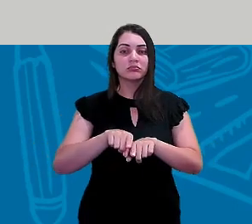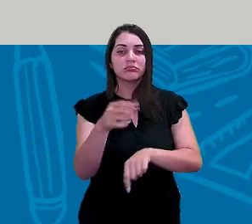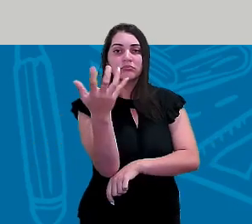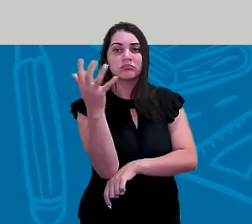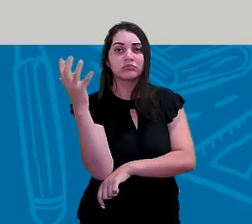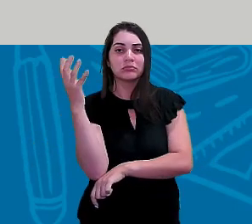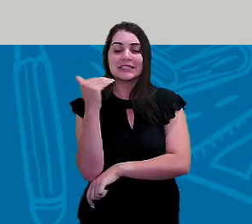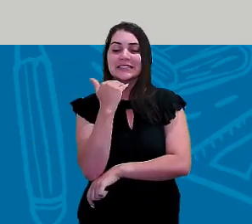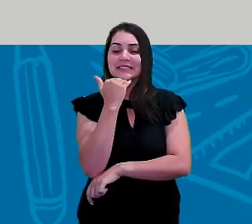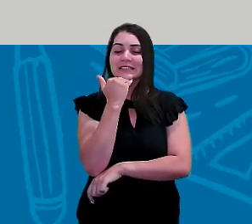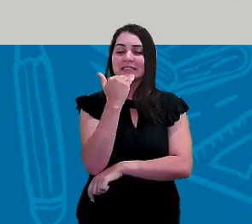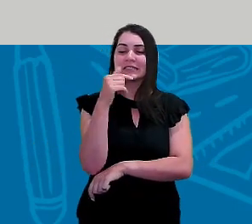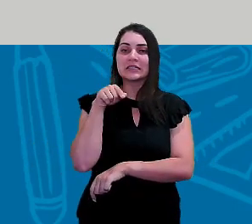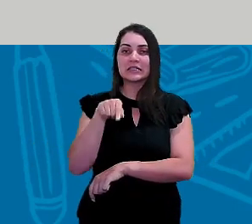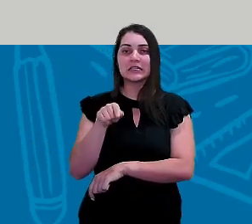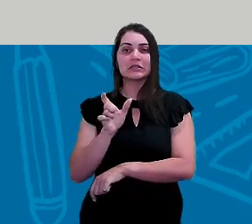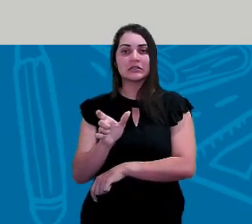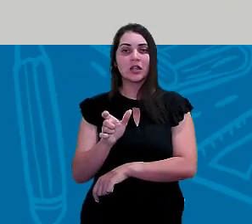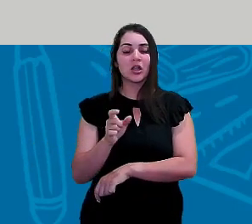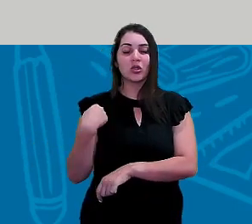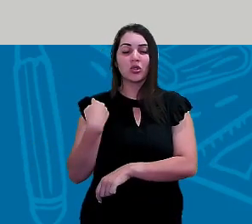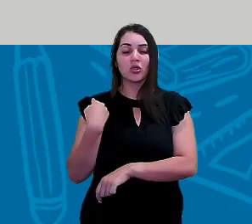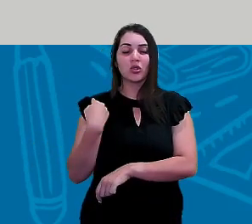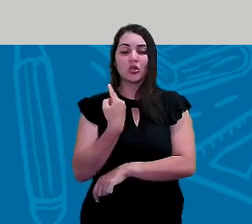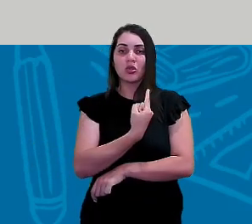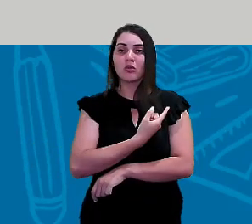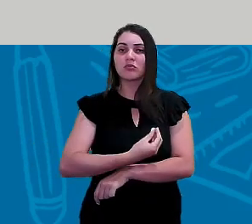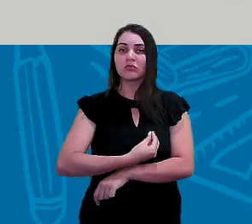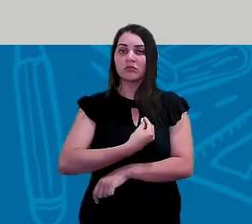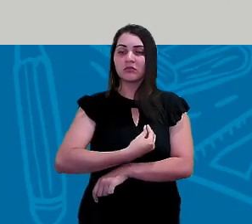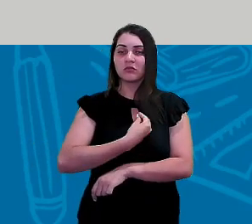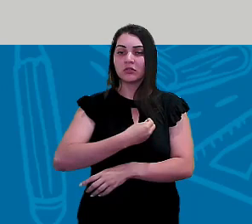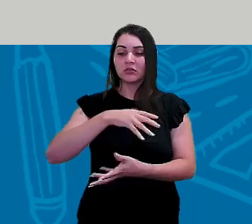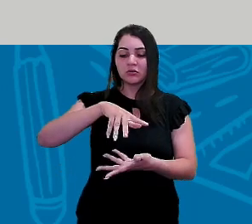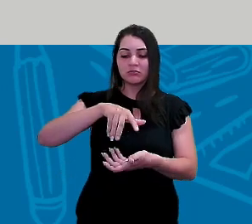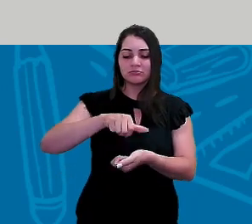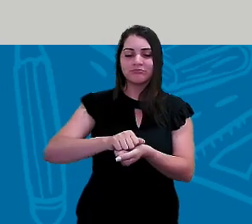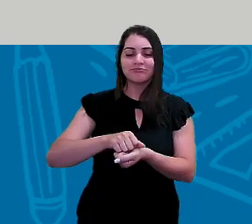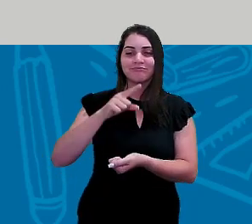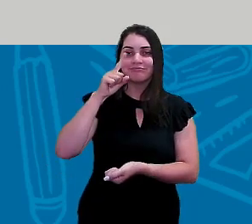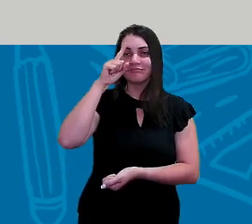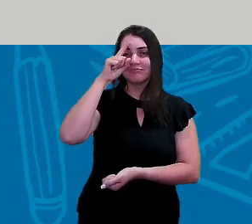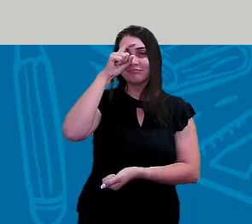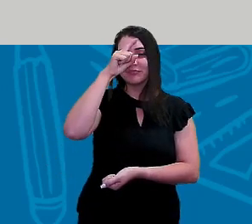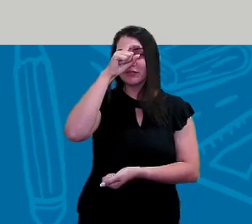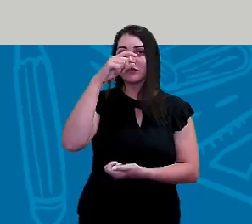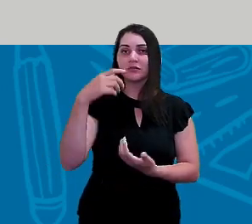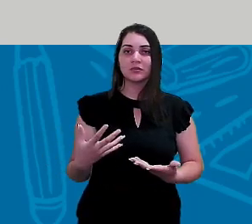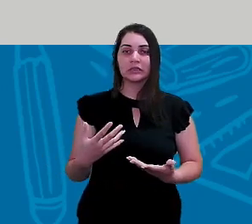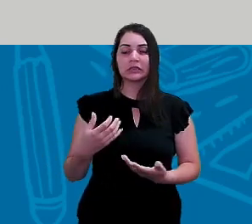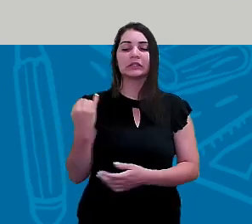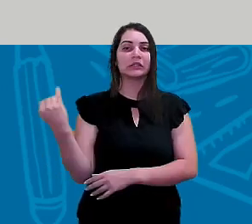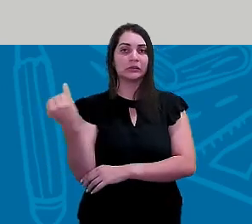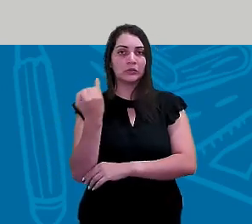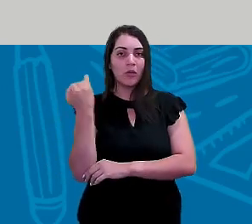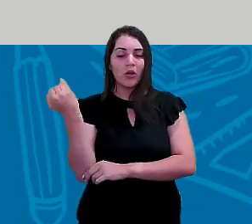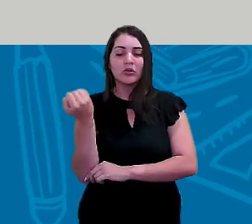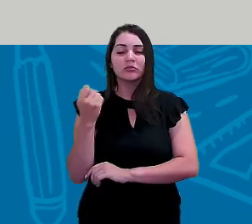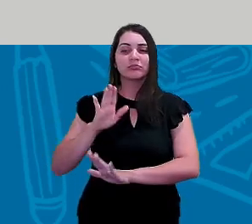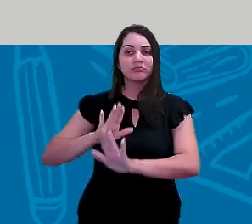Sem eles, a nossa existência no planeta torna-se difícil. Por isso, é importante